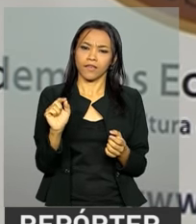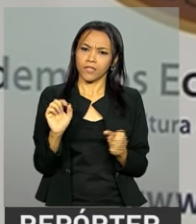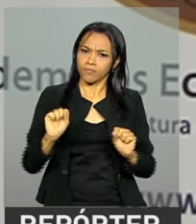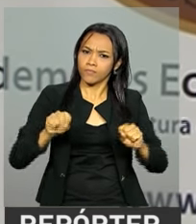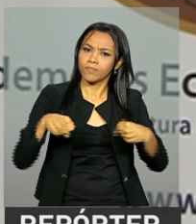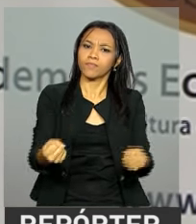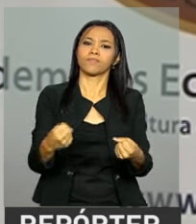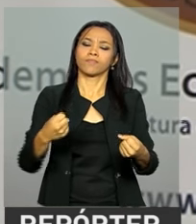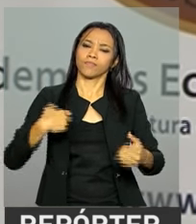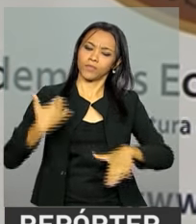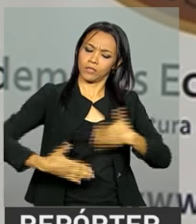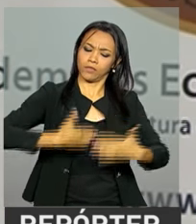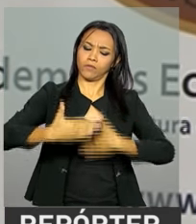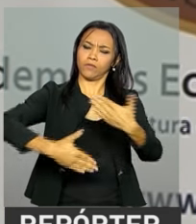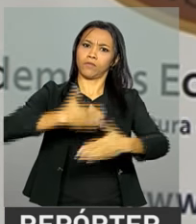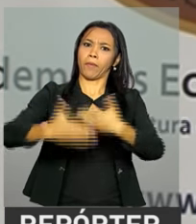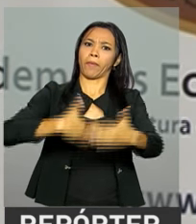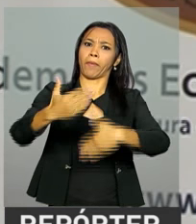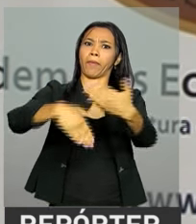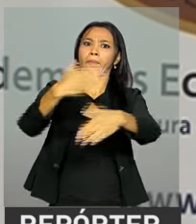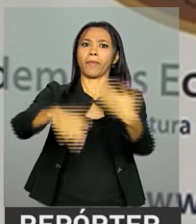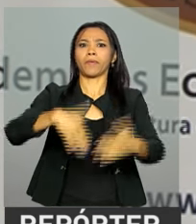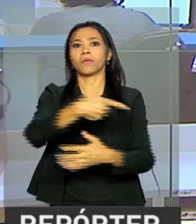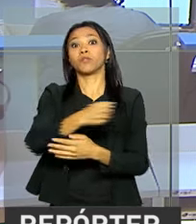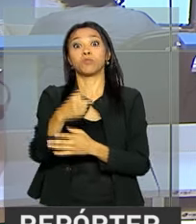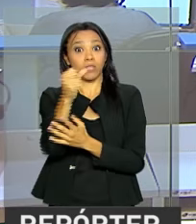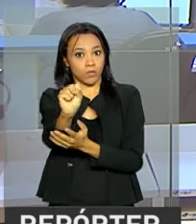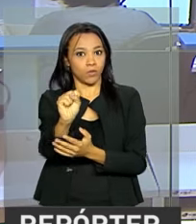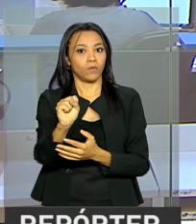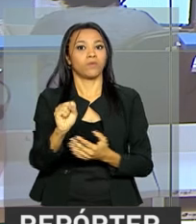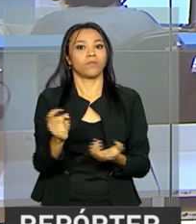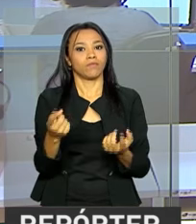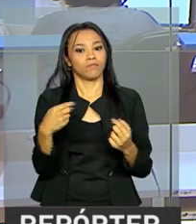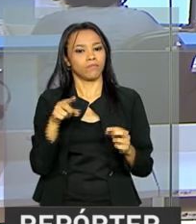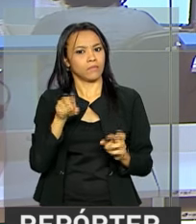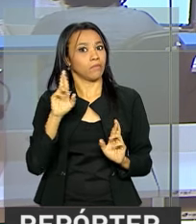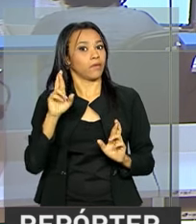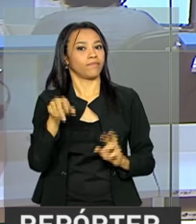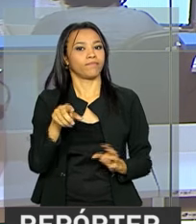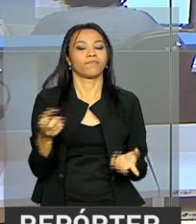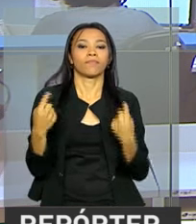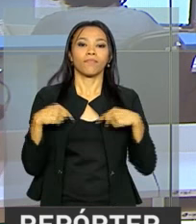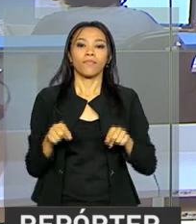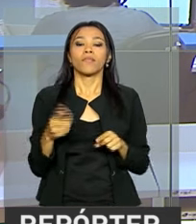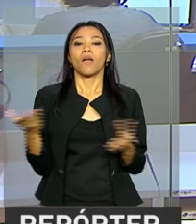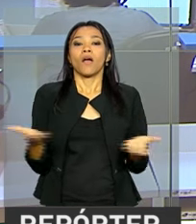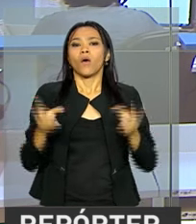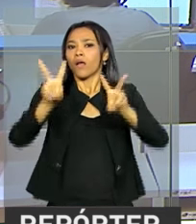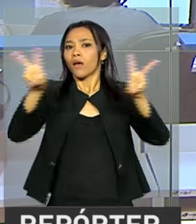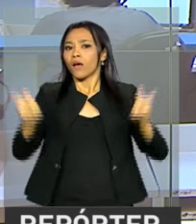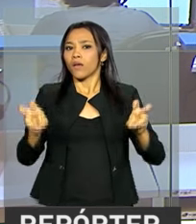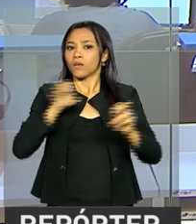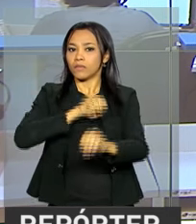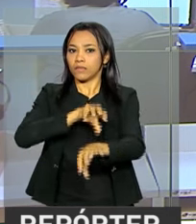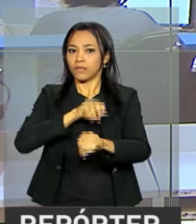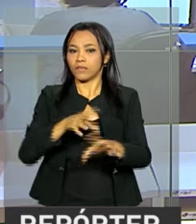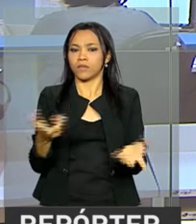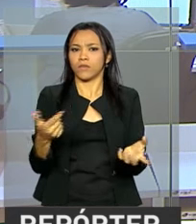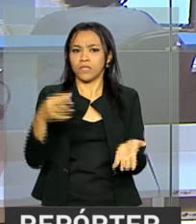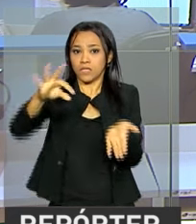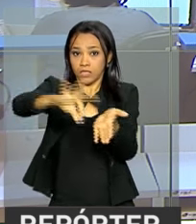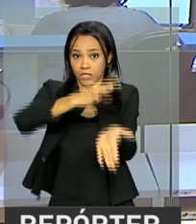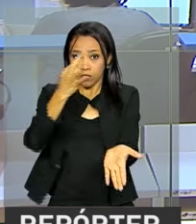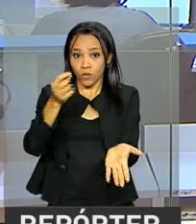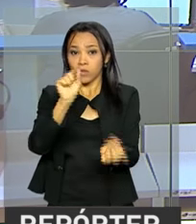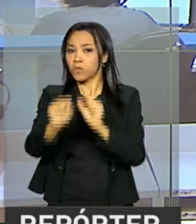para um crescimento mais robusto em 2018 tomara e fala de educação agora as inscrições para o